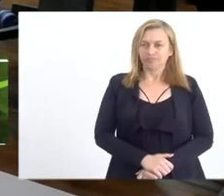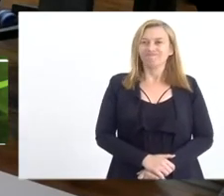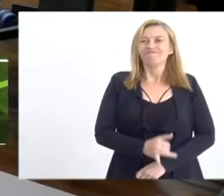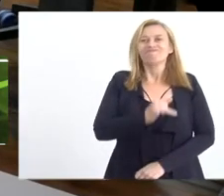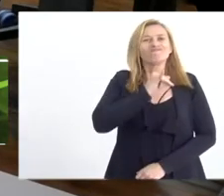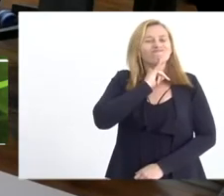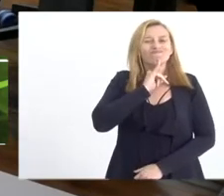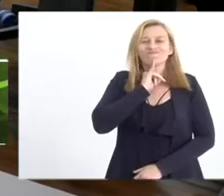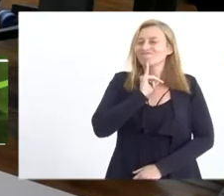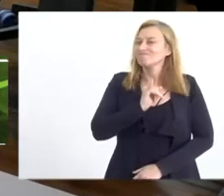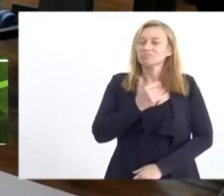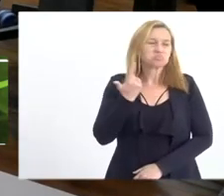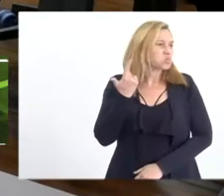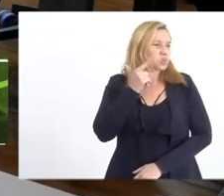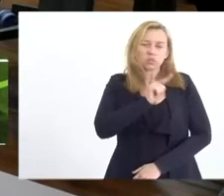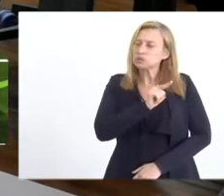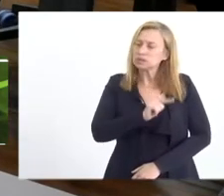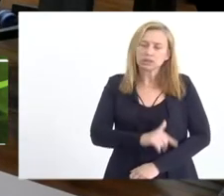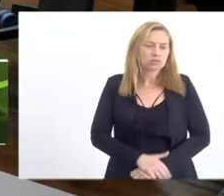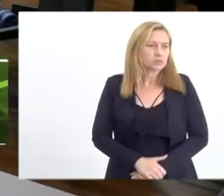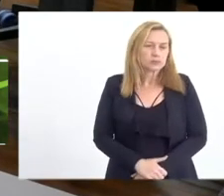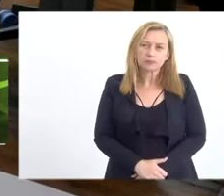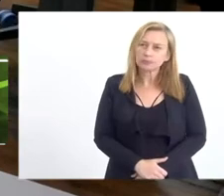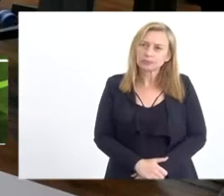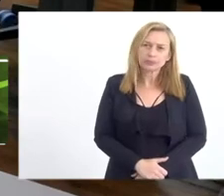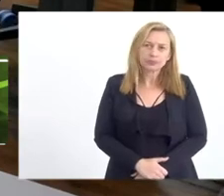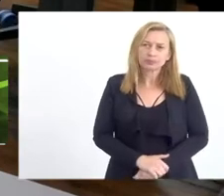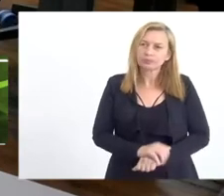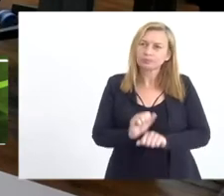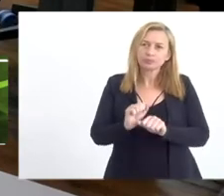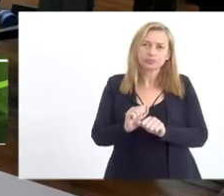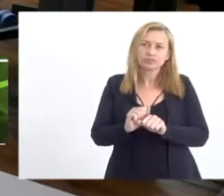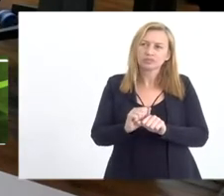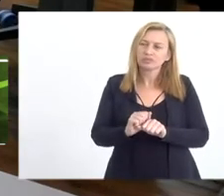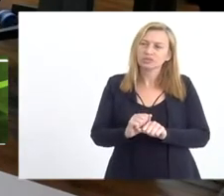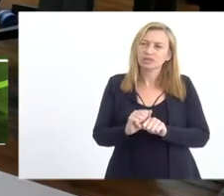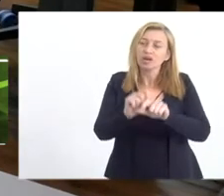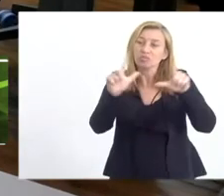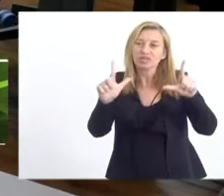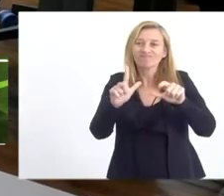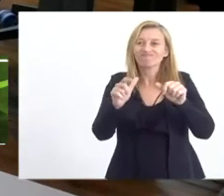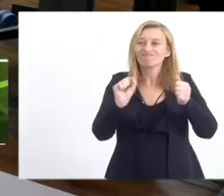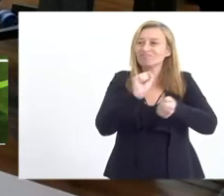Infelizmente, eu nem consigo aqui mais... Meu laptop agora congelou.